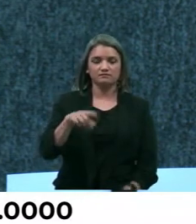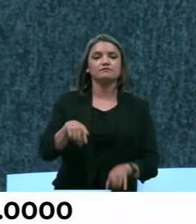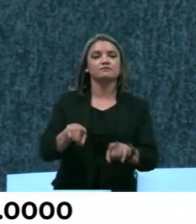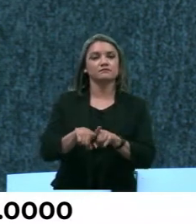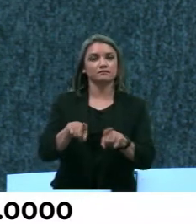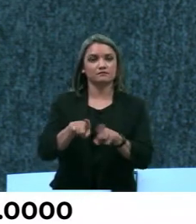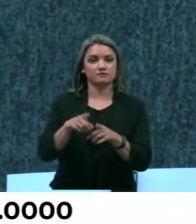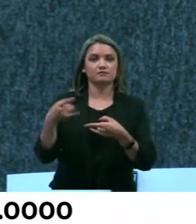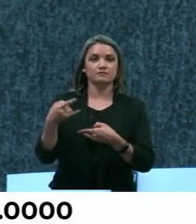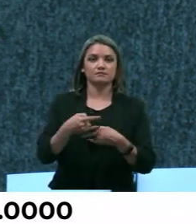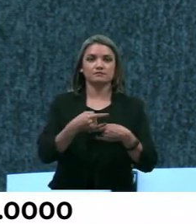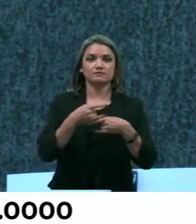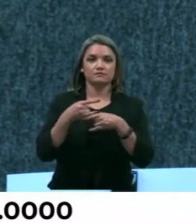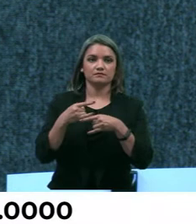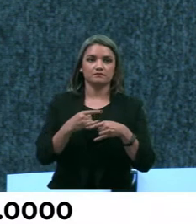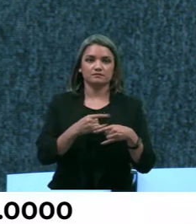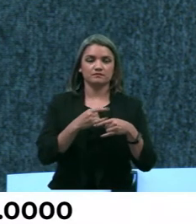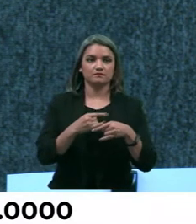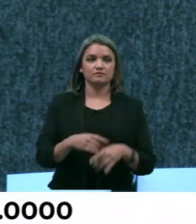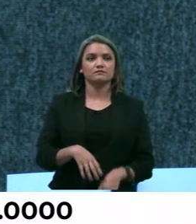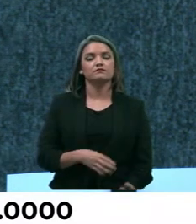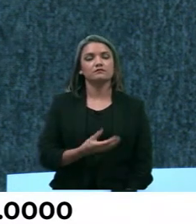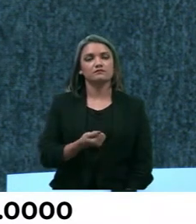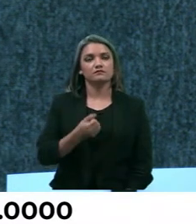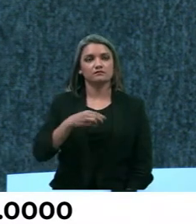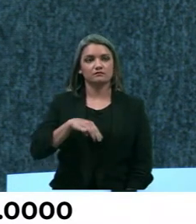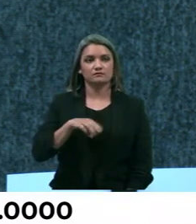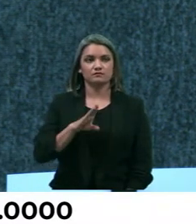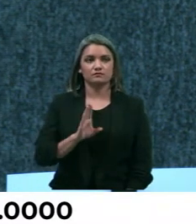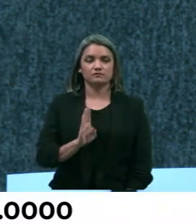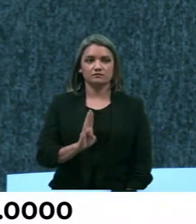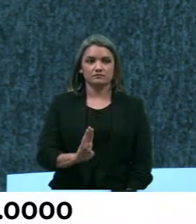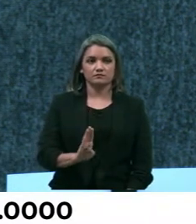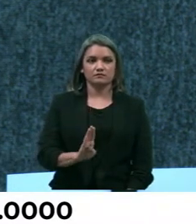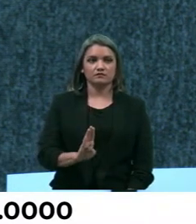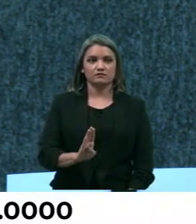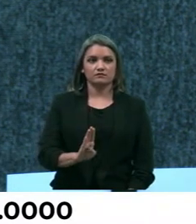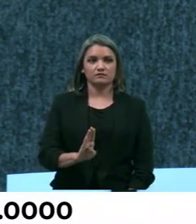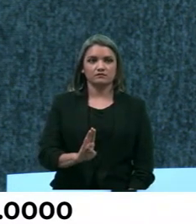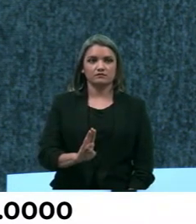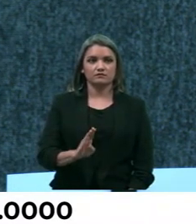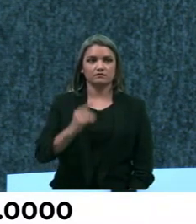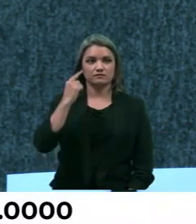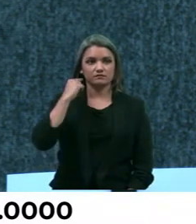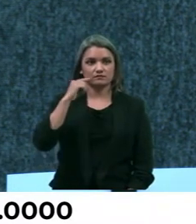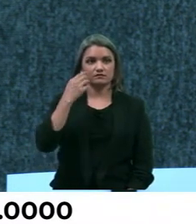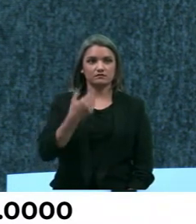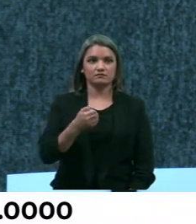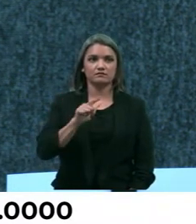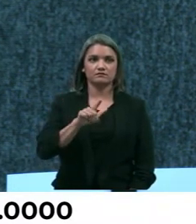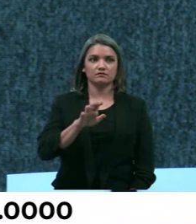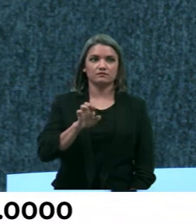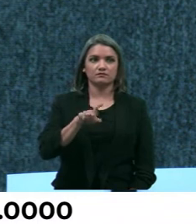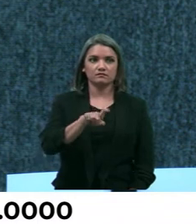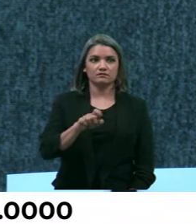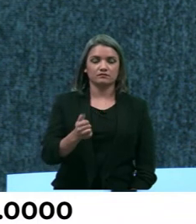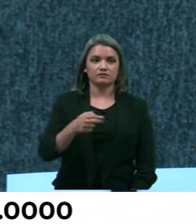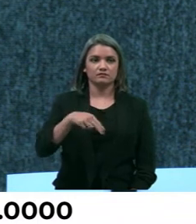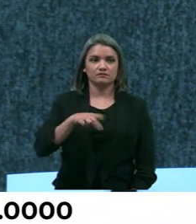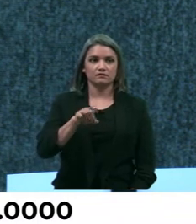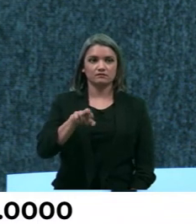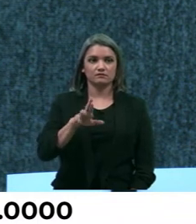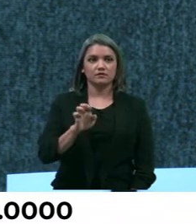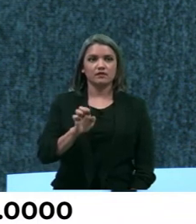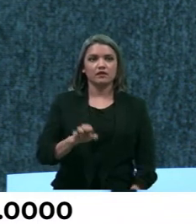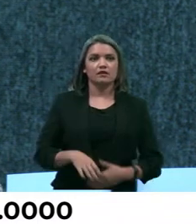vídeo. E a AMB pelo advogado Alexandre Pontieri. Pois